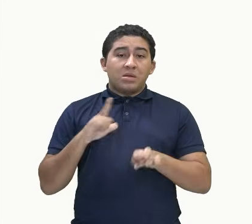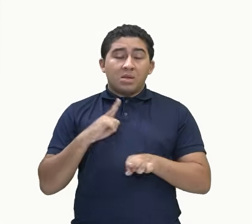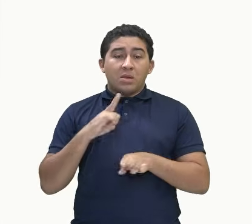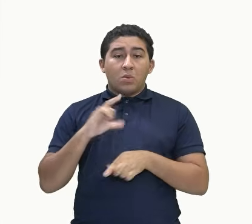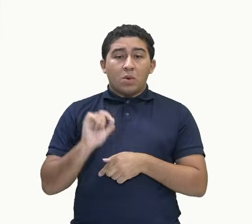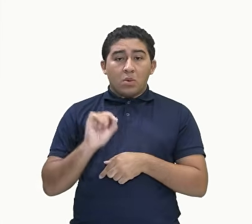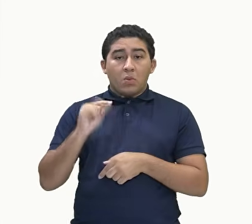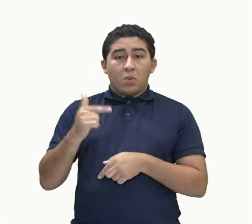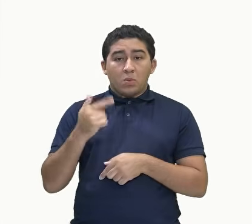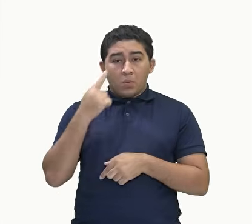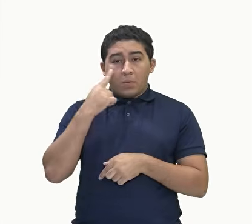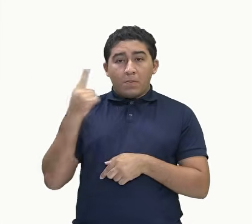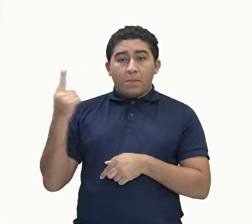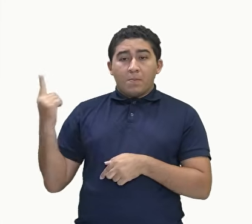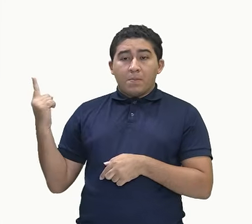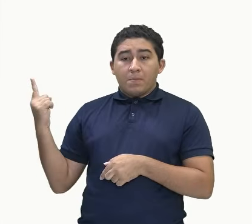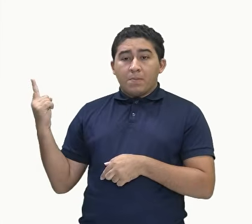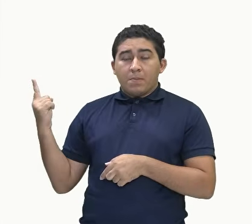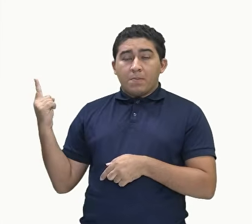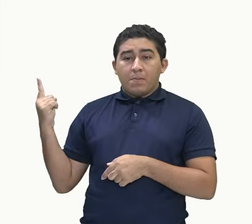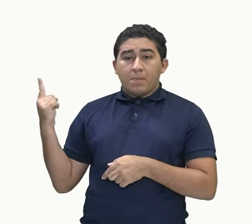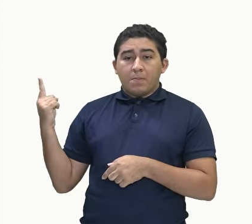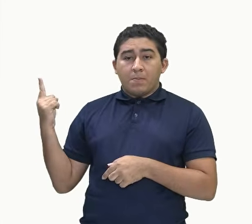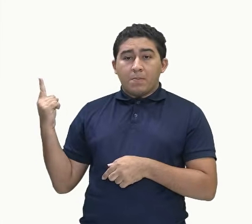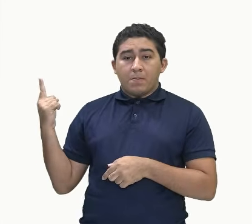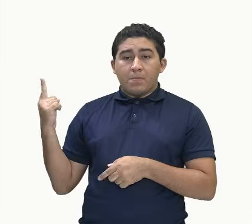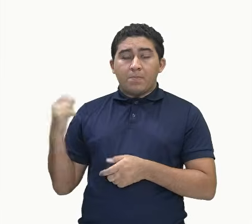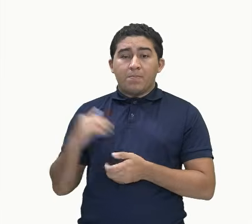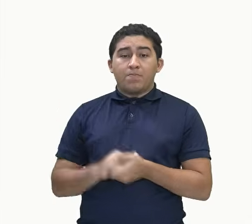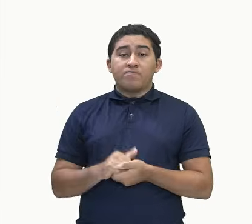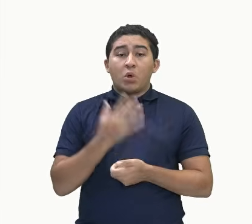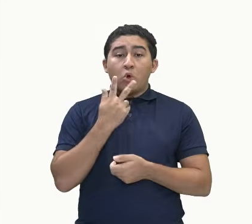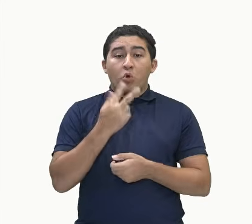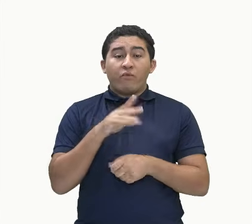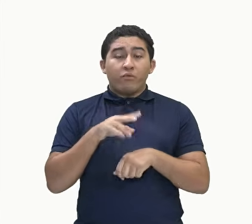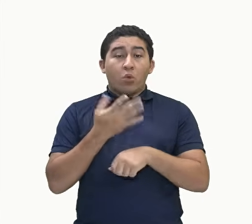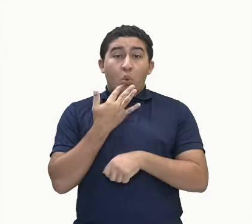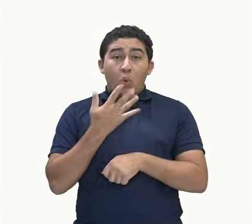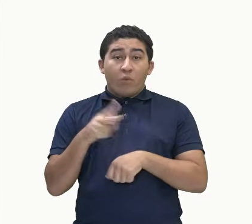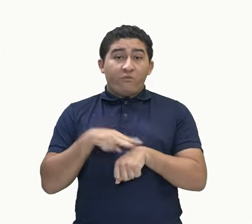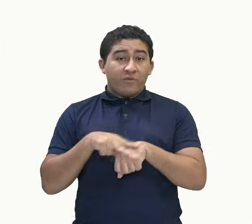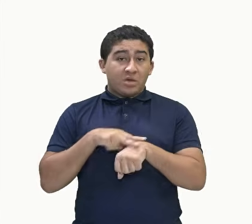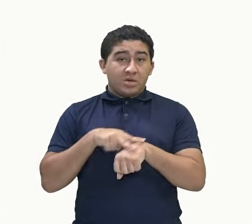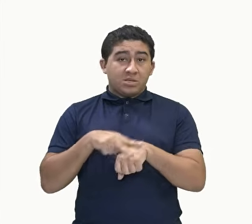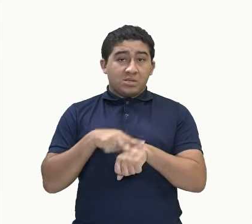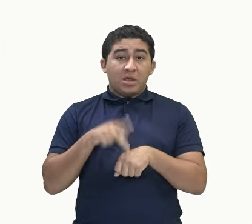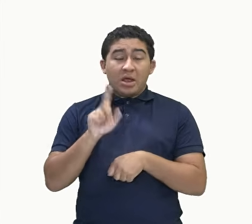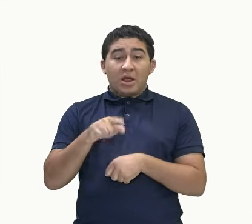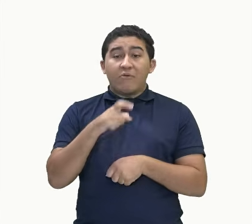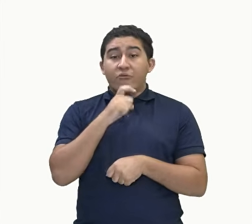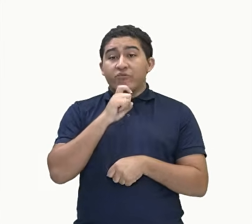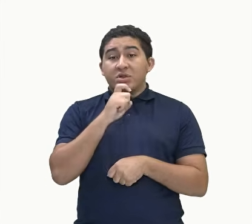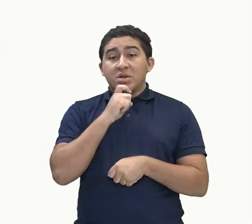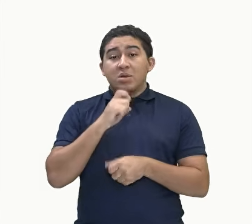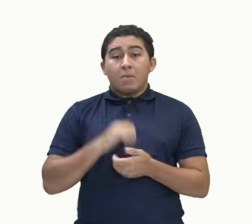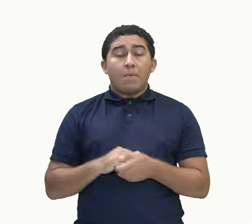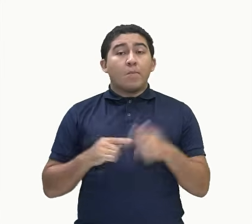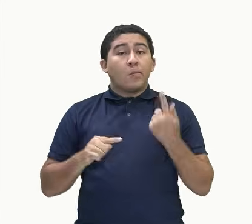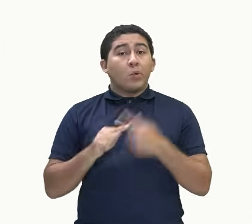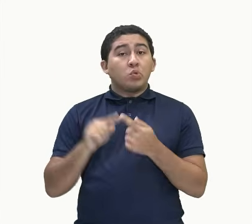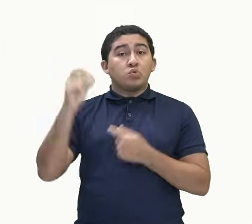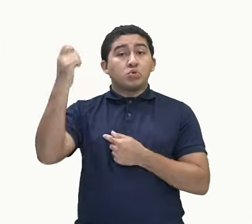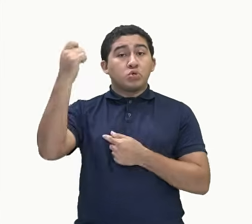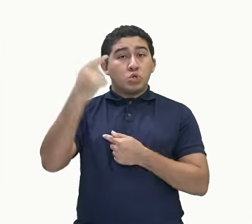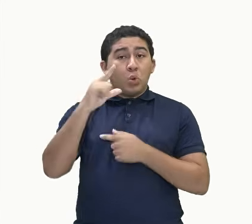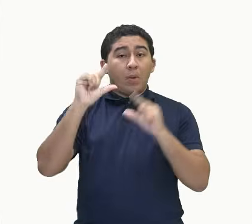Polar Ártico, tá, gente? Então, essa área, ela acaba sendo bem fria, porque a incidência solar, ela